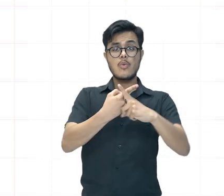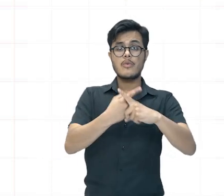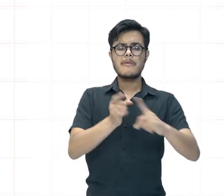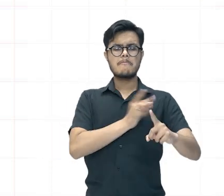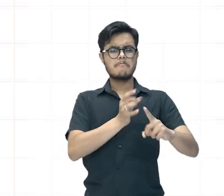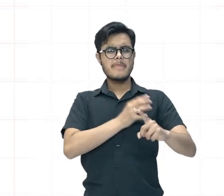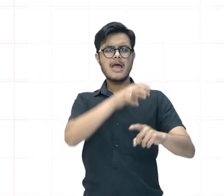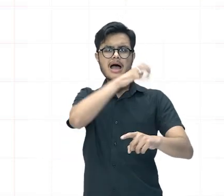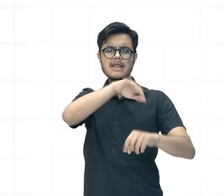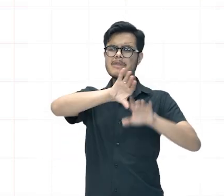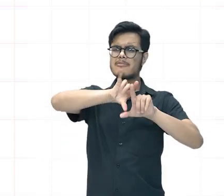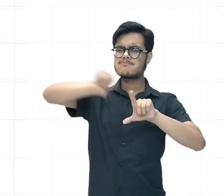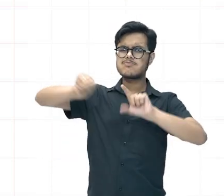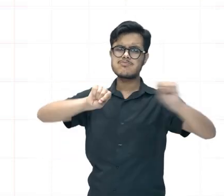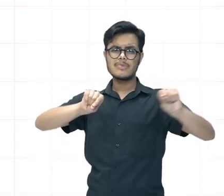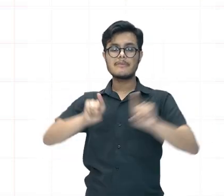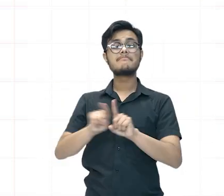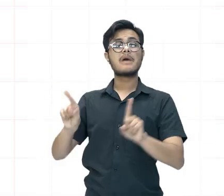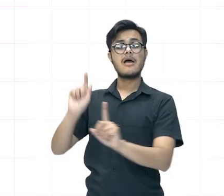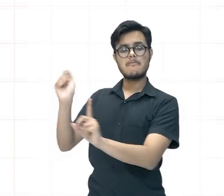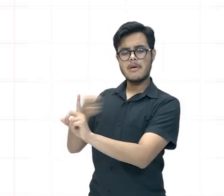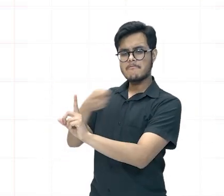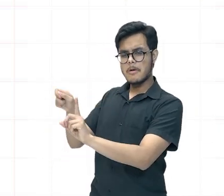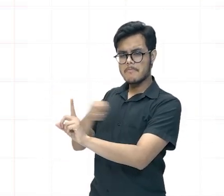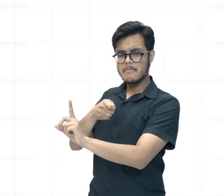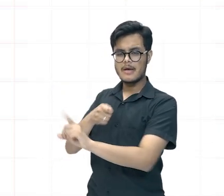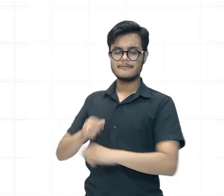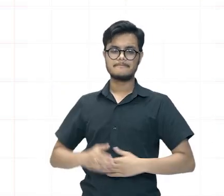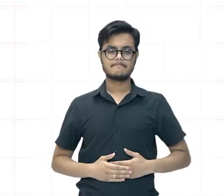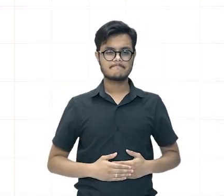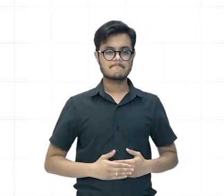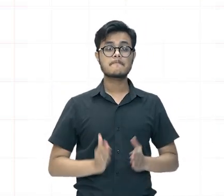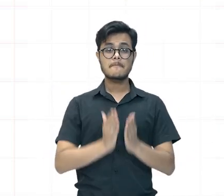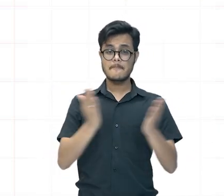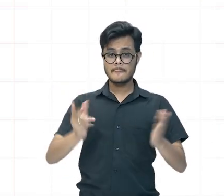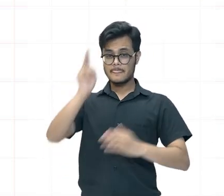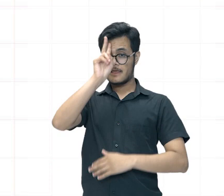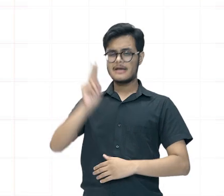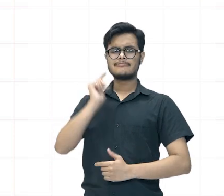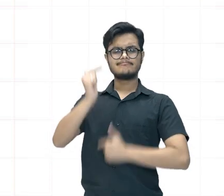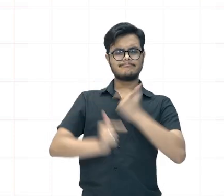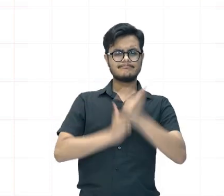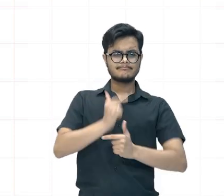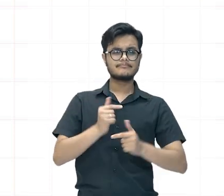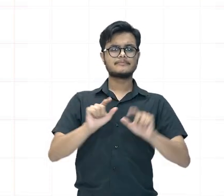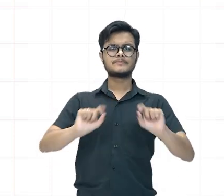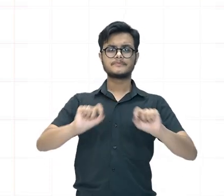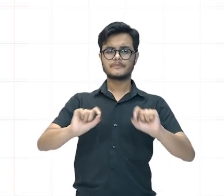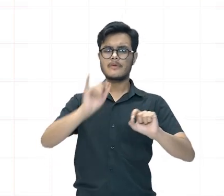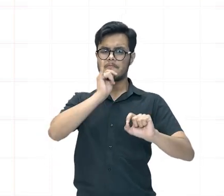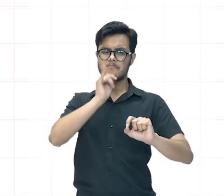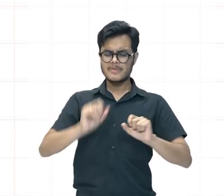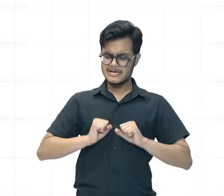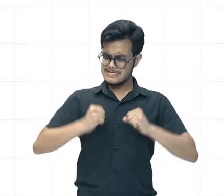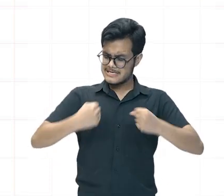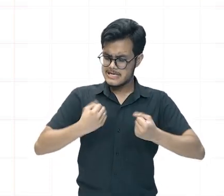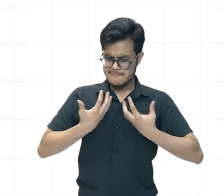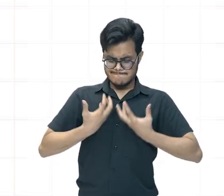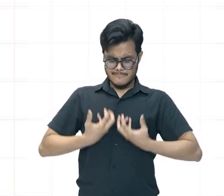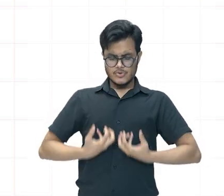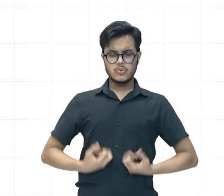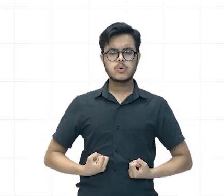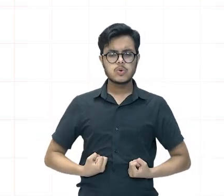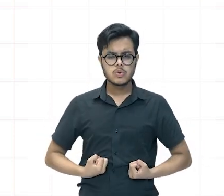empregado então com fins de tortura. Vamos ver então que ao longo da história, o trabalho ele esteve associado